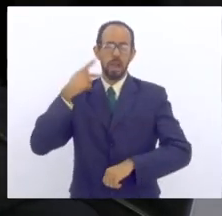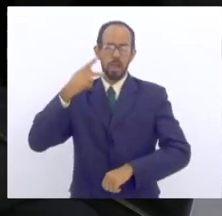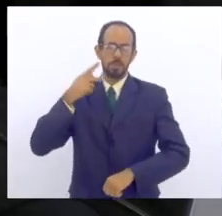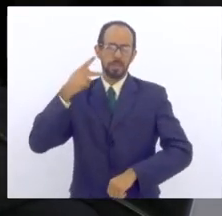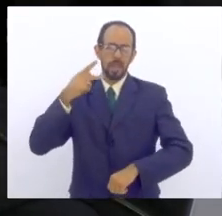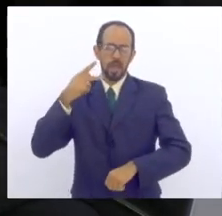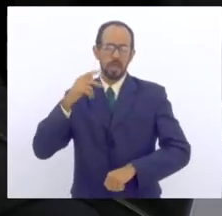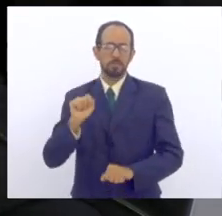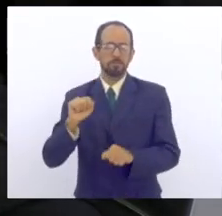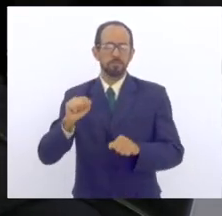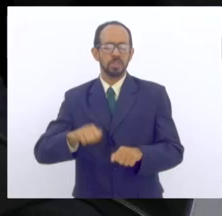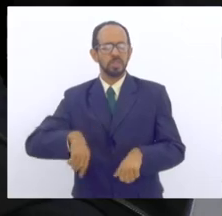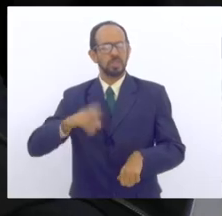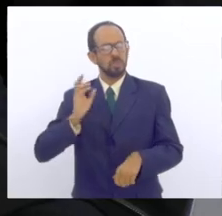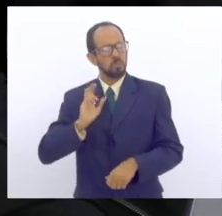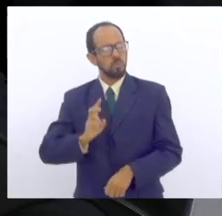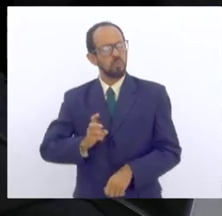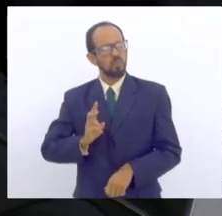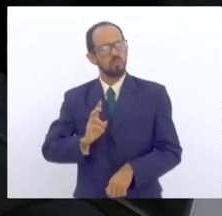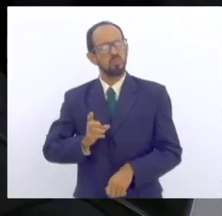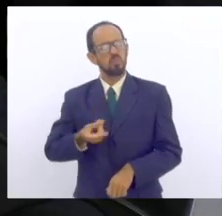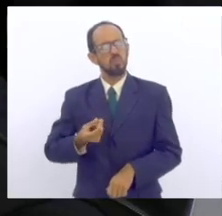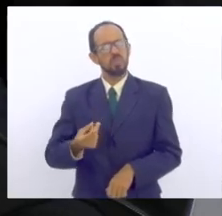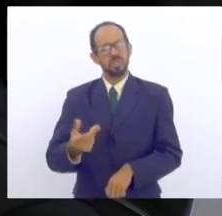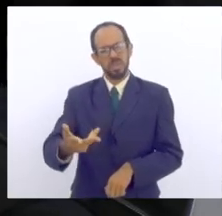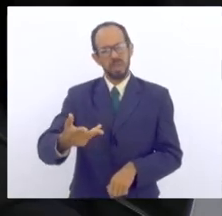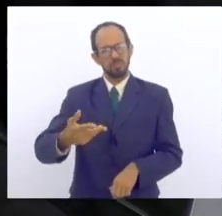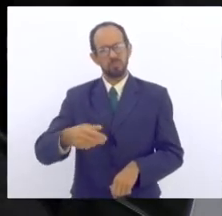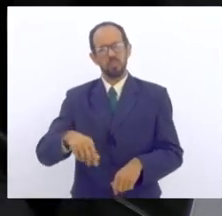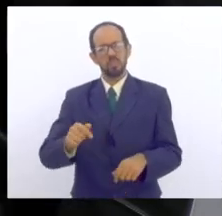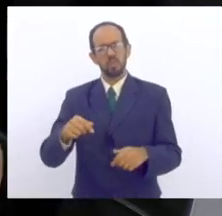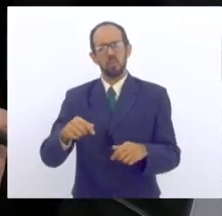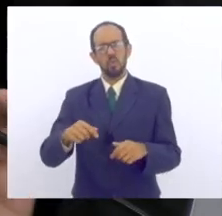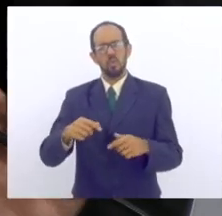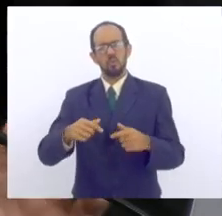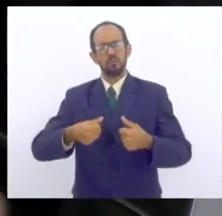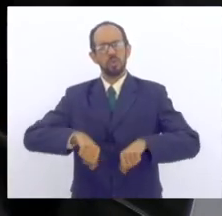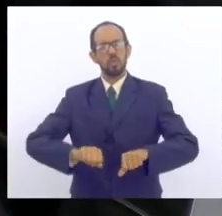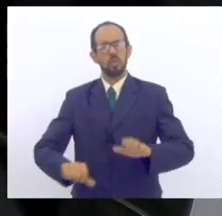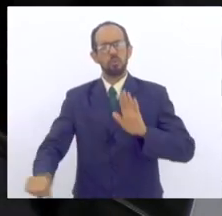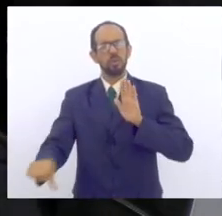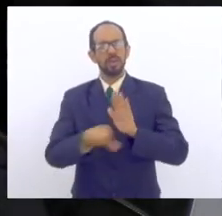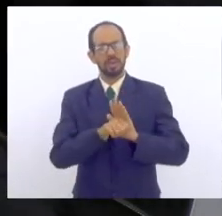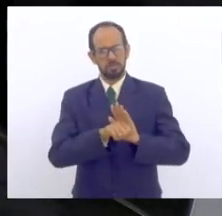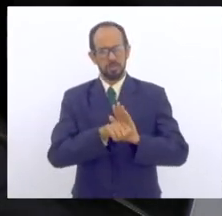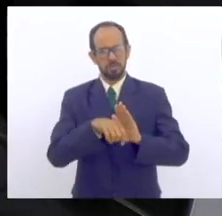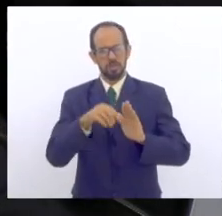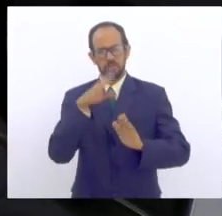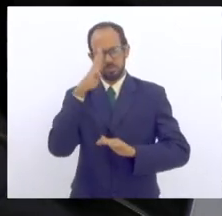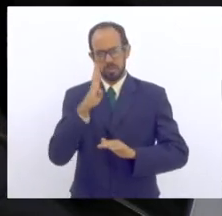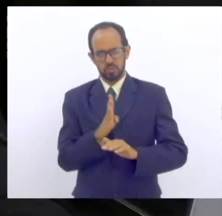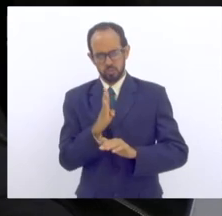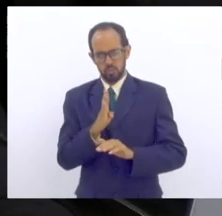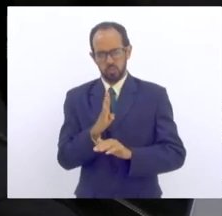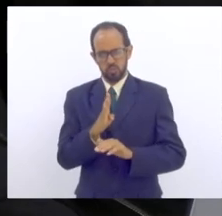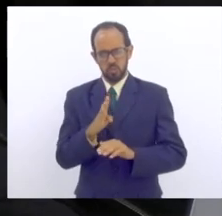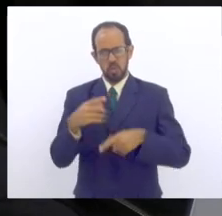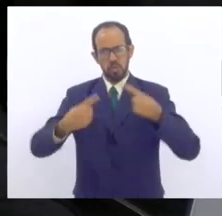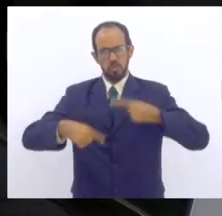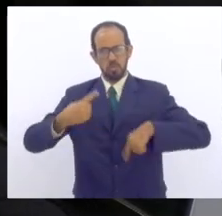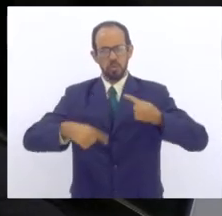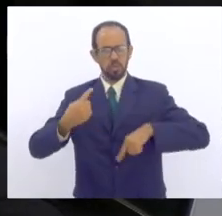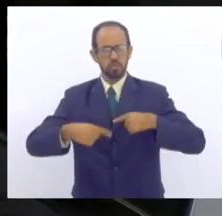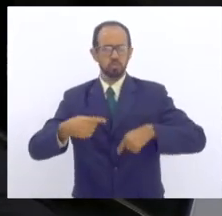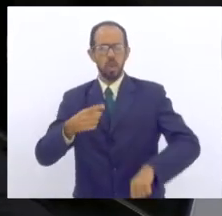muito tempo ficou criminalizada no nosso país no nosso país a política Ele é o único caminho de solução